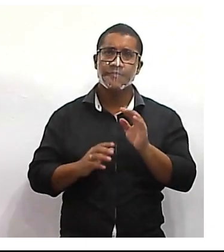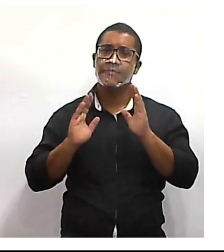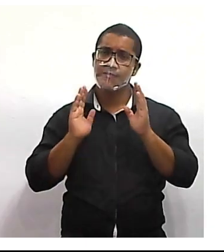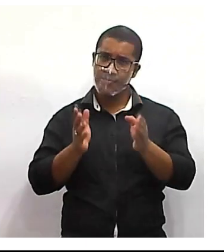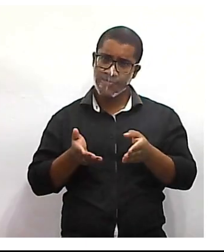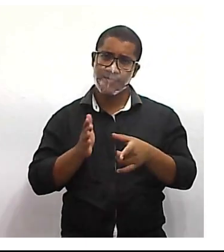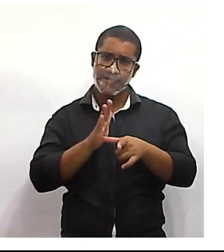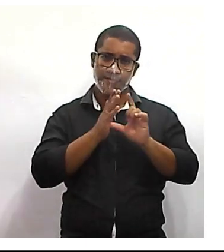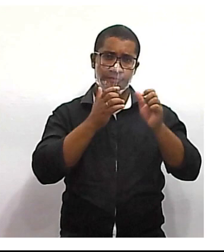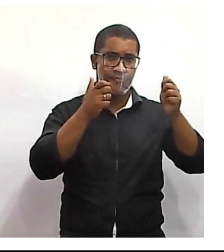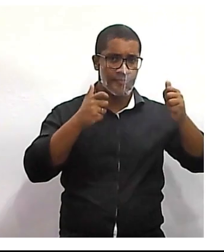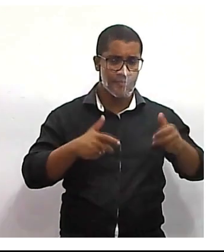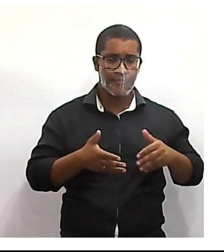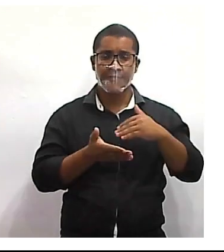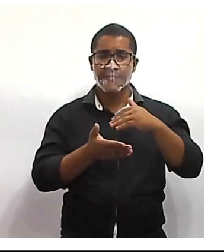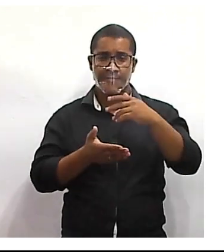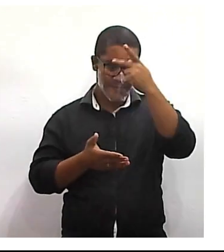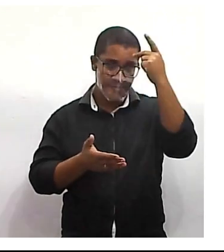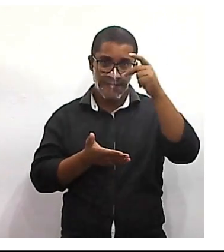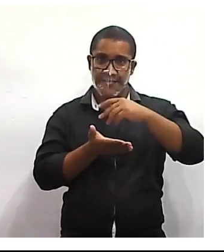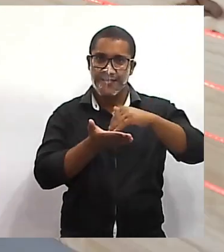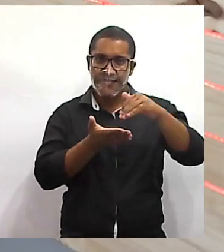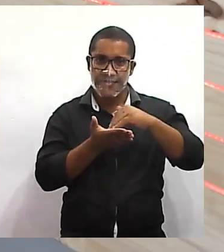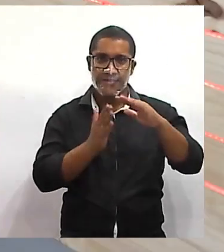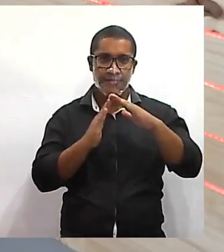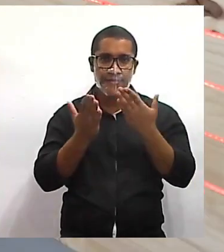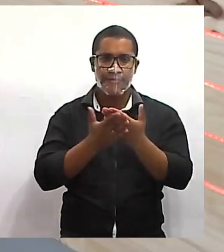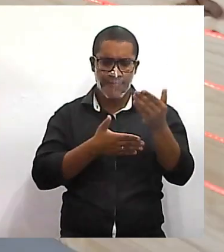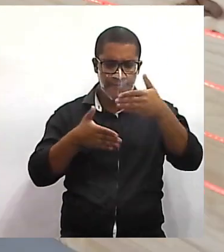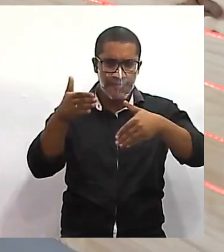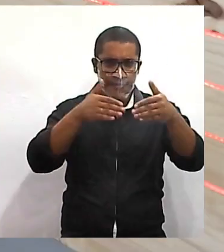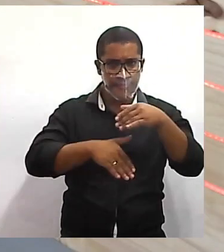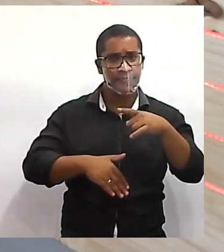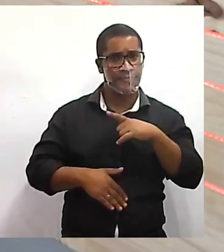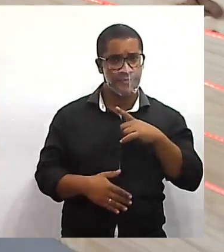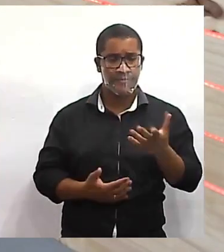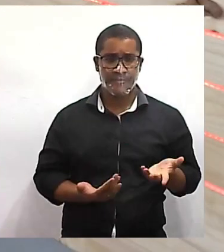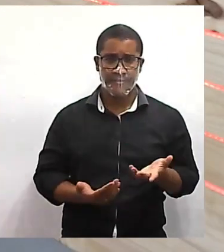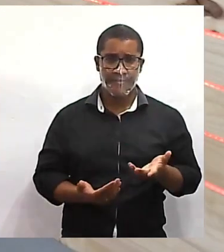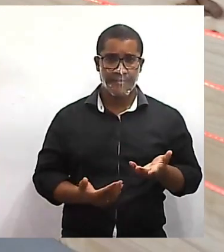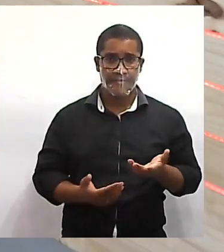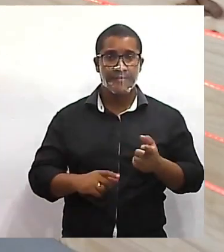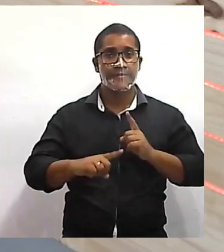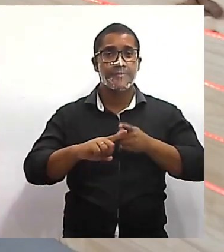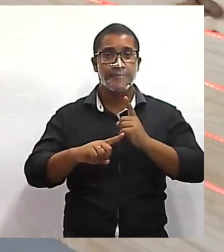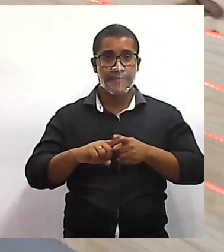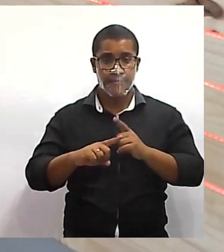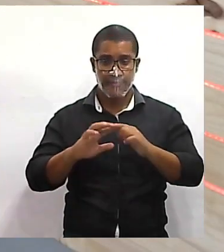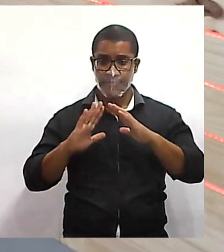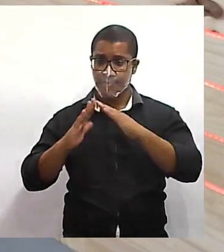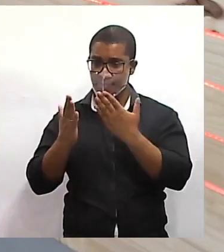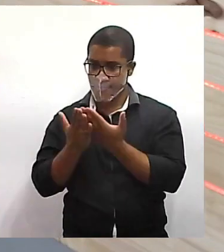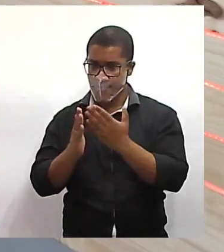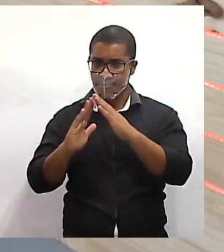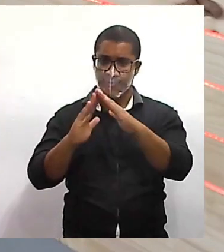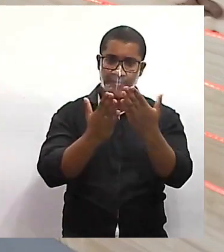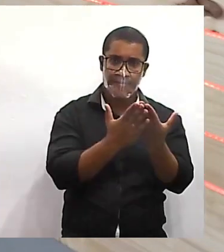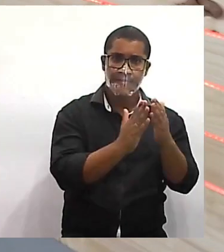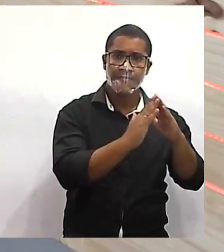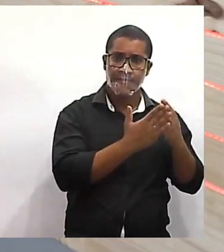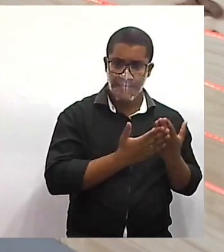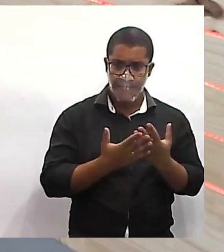falou sobre isso, o secretário escolar tem muita participação nisso, não é? Porque em muitas escolas